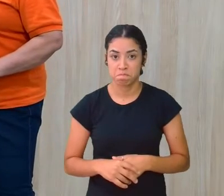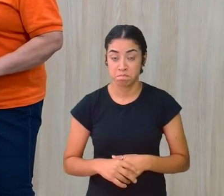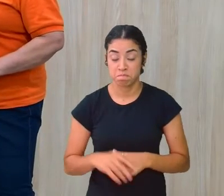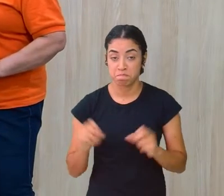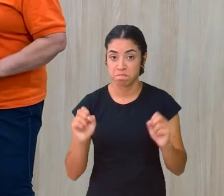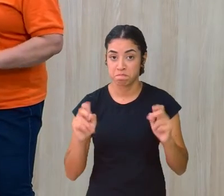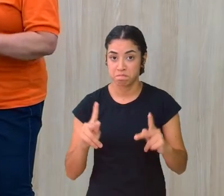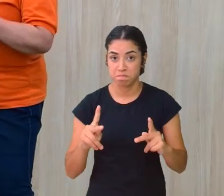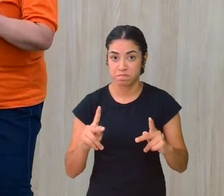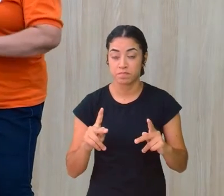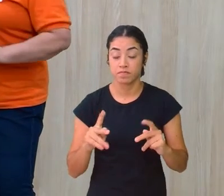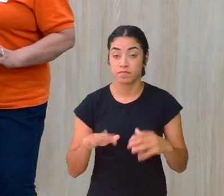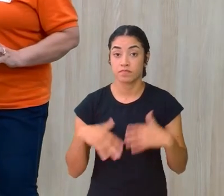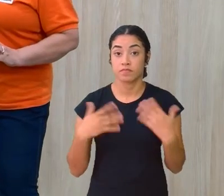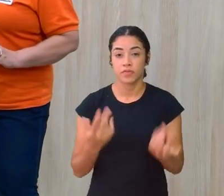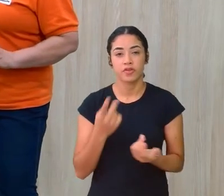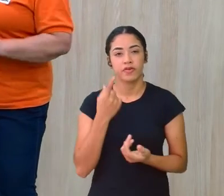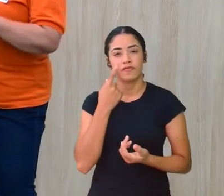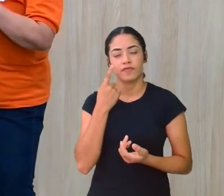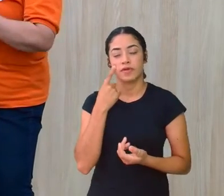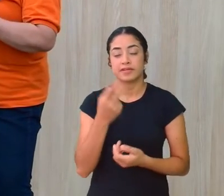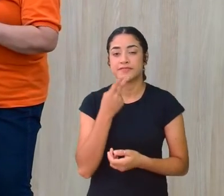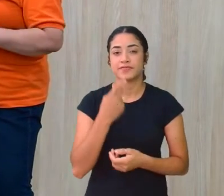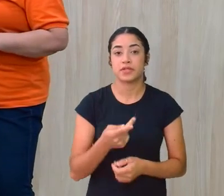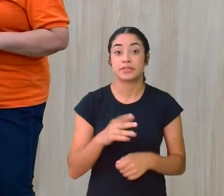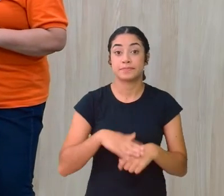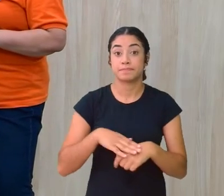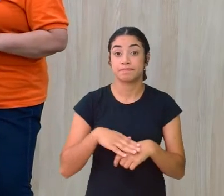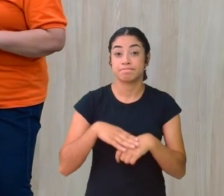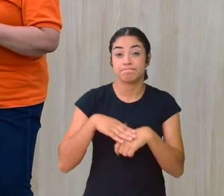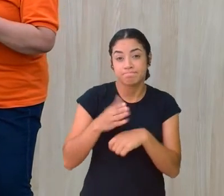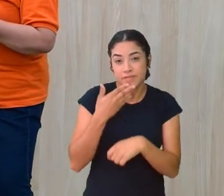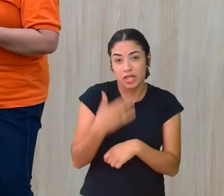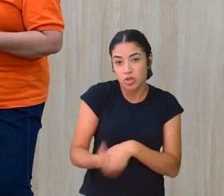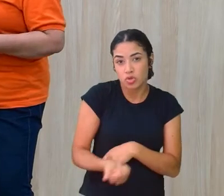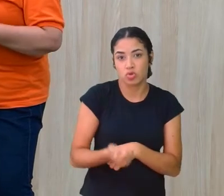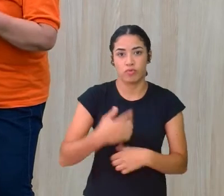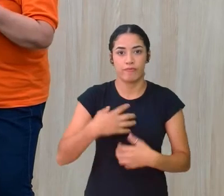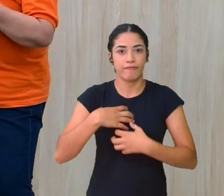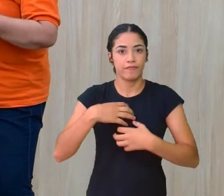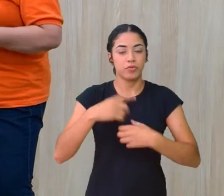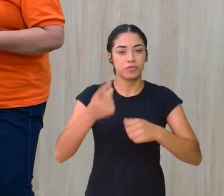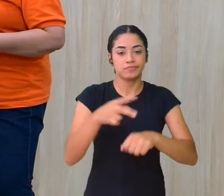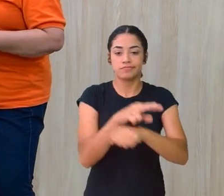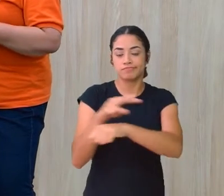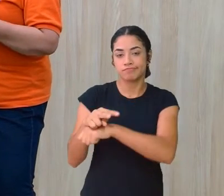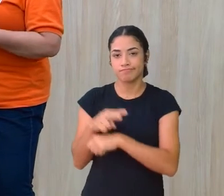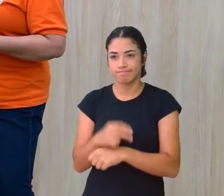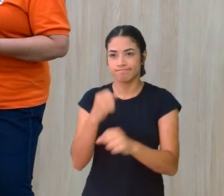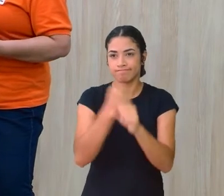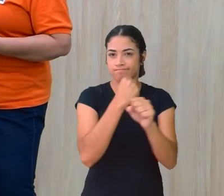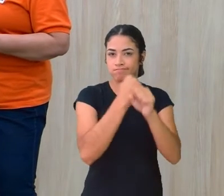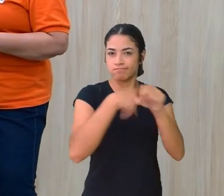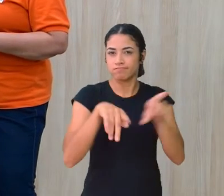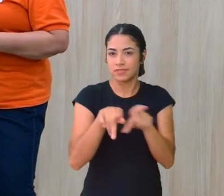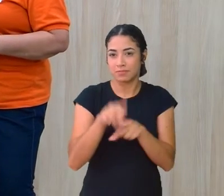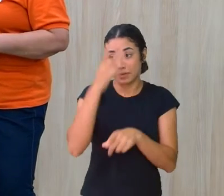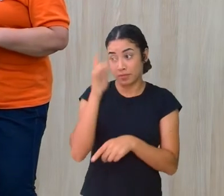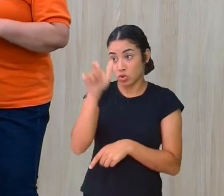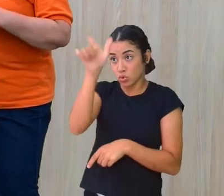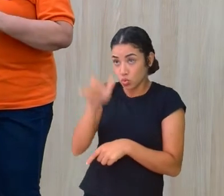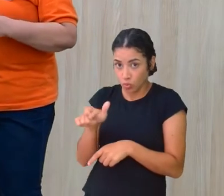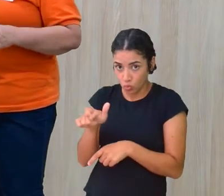Então, vamos falar, a melhor forma que existe para proteger construções e indivíduos desse